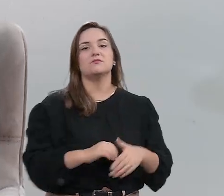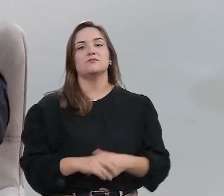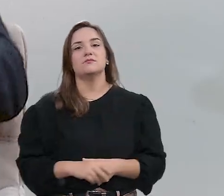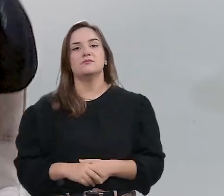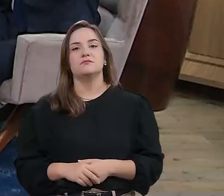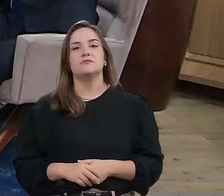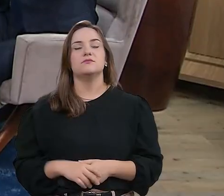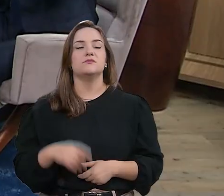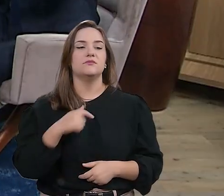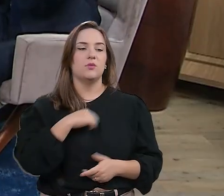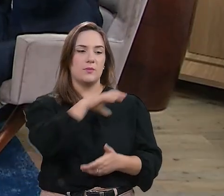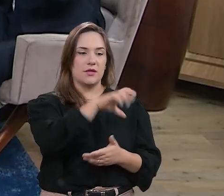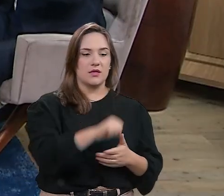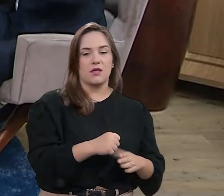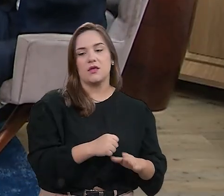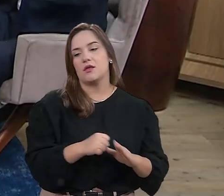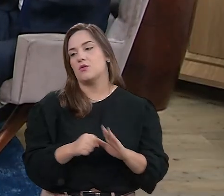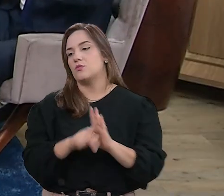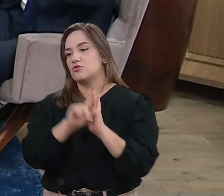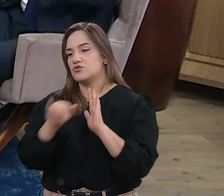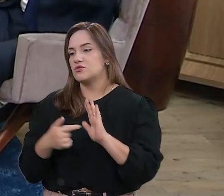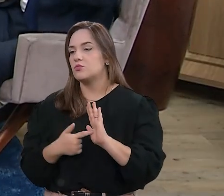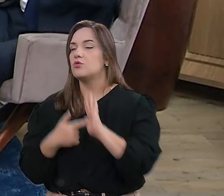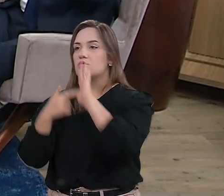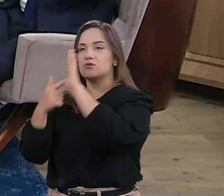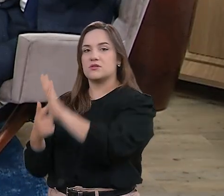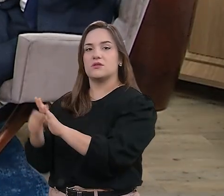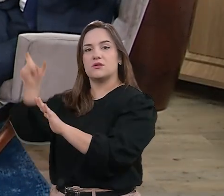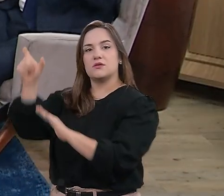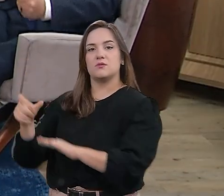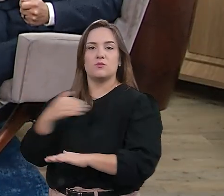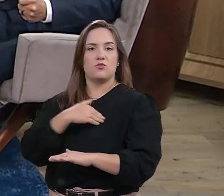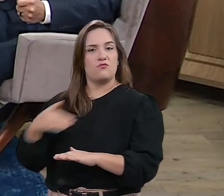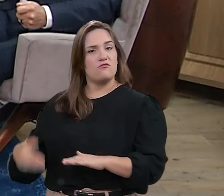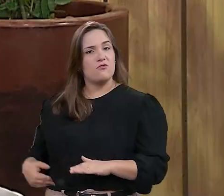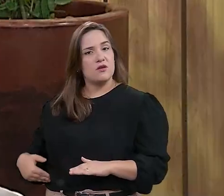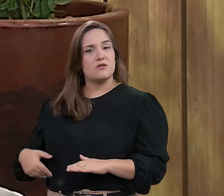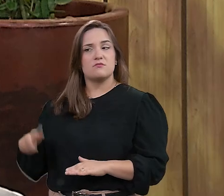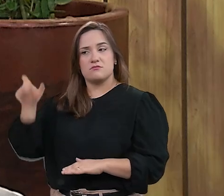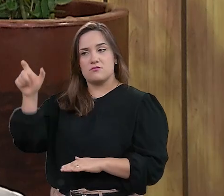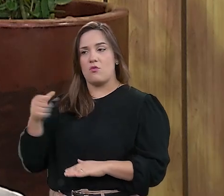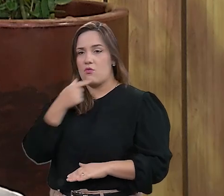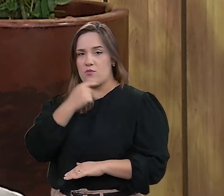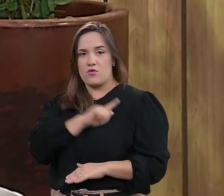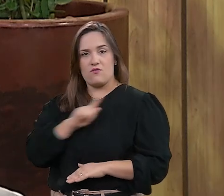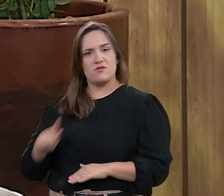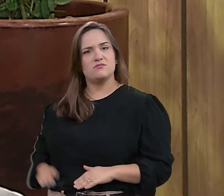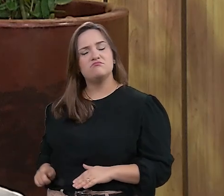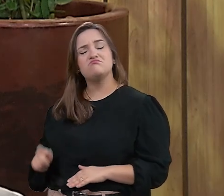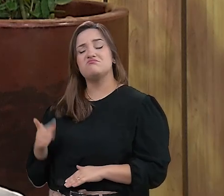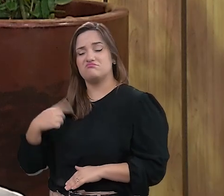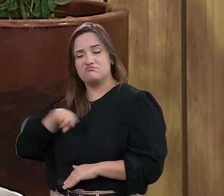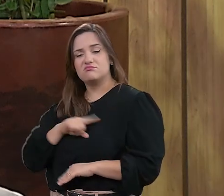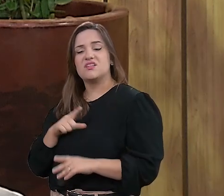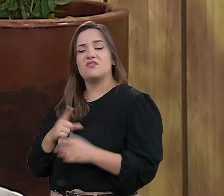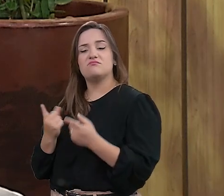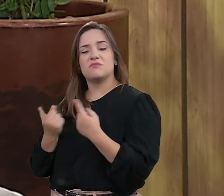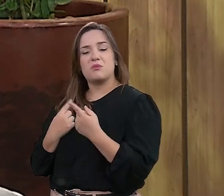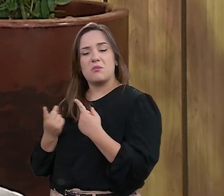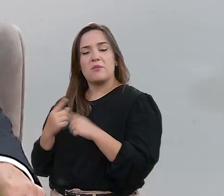o projeto, levei para o governador e nós tivemos uma conversa assim, muito,